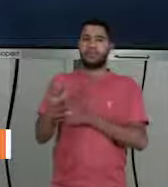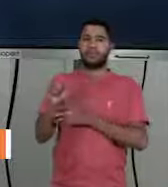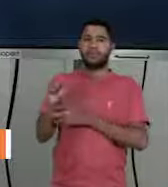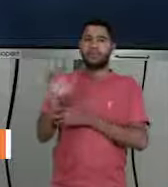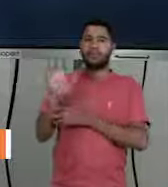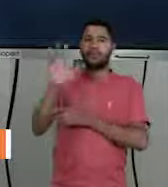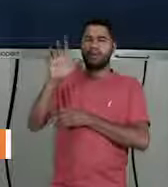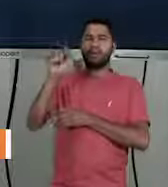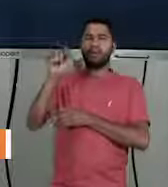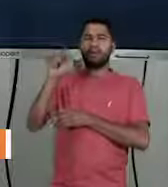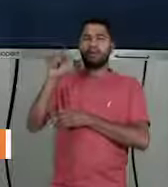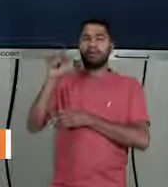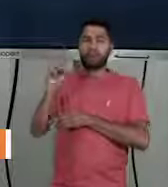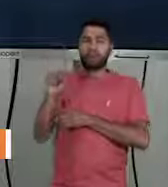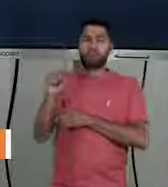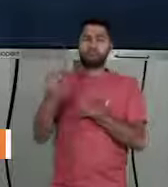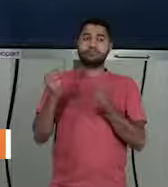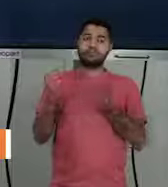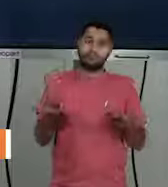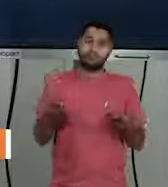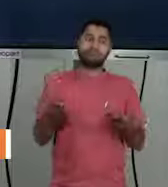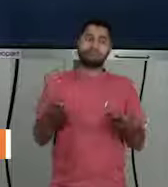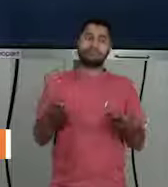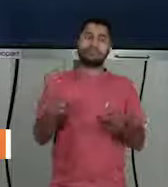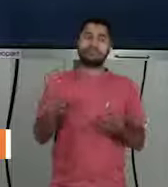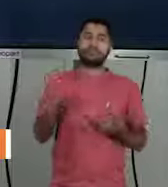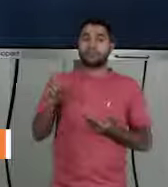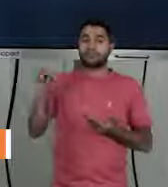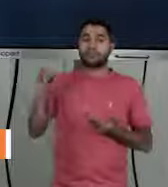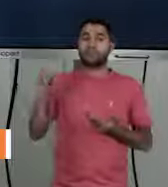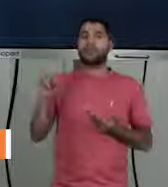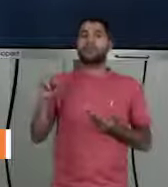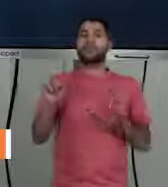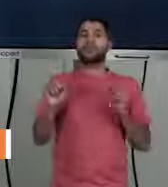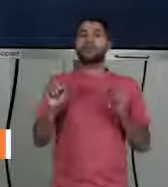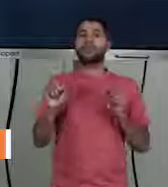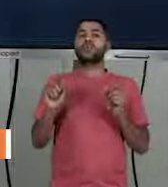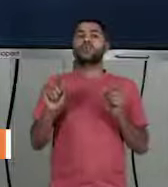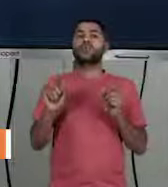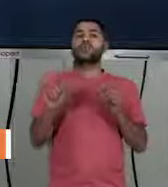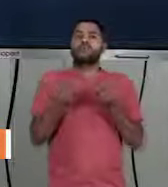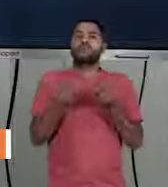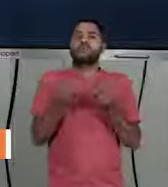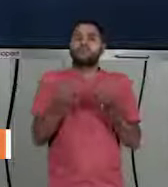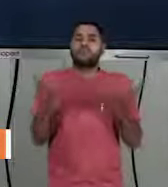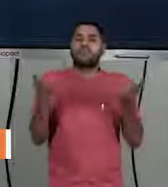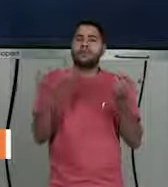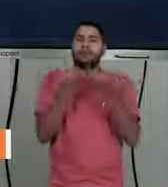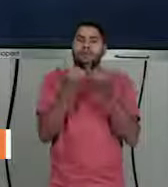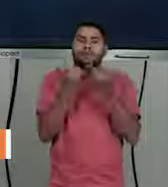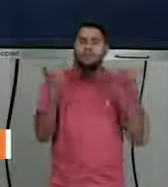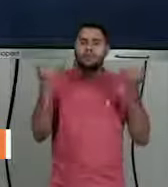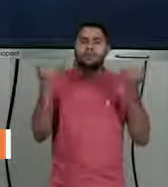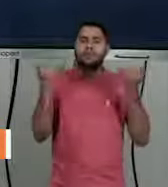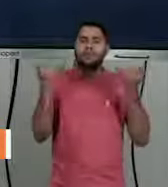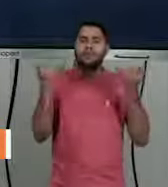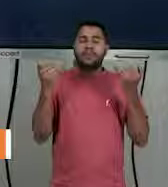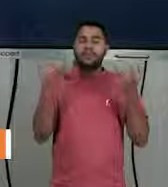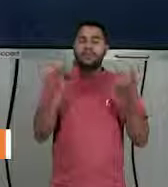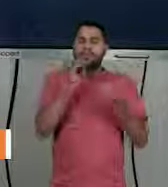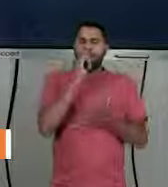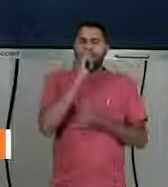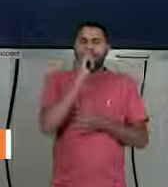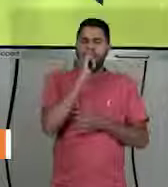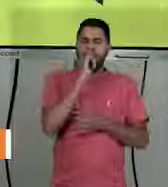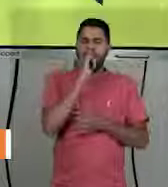ser acionado, então, e essa lâmpada vai passar a emitir a energia luminosa, passa a emitir,